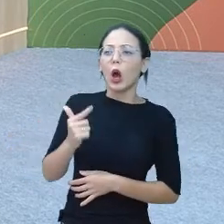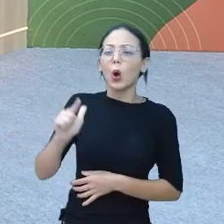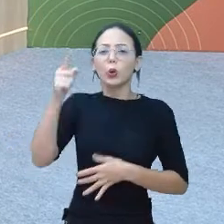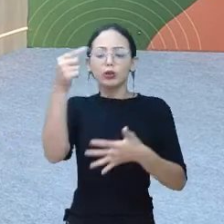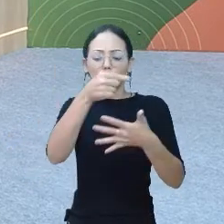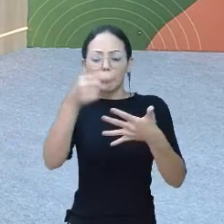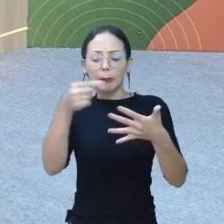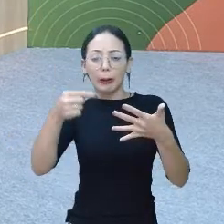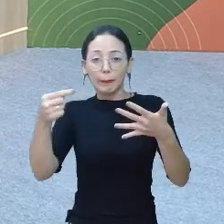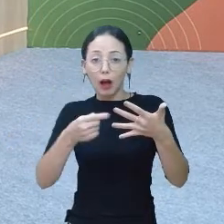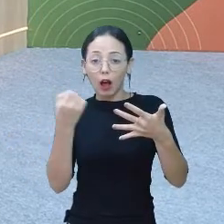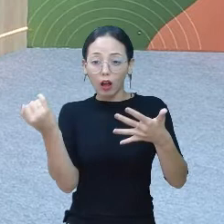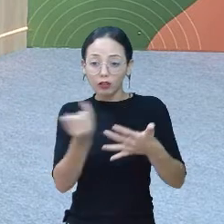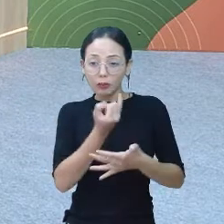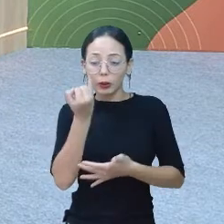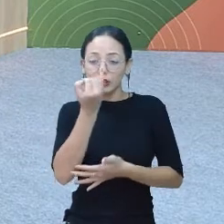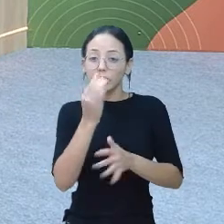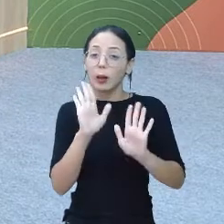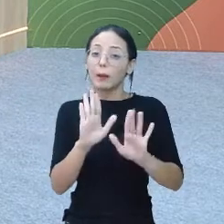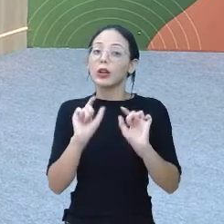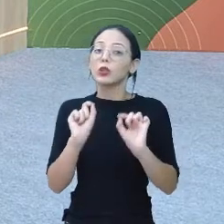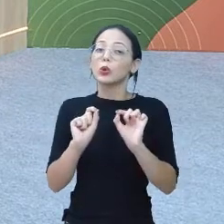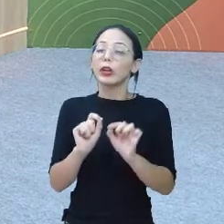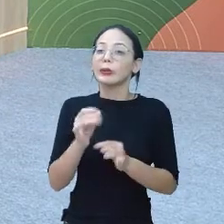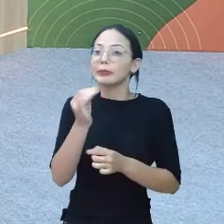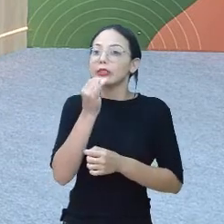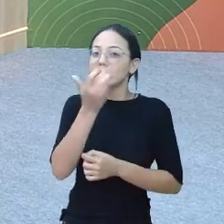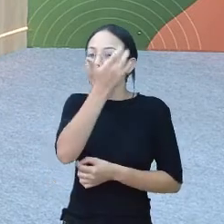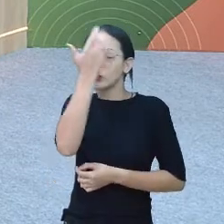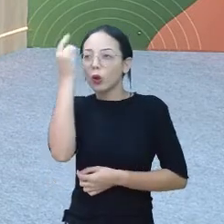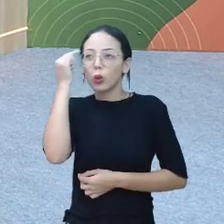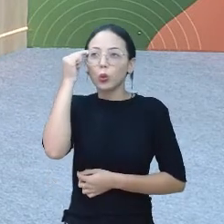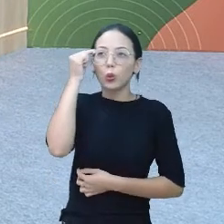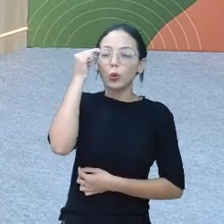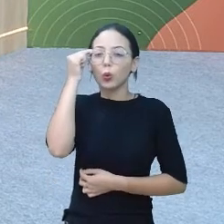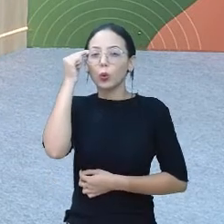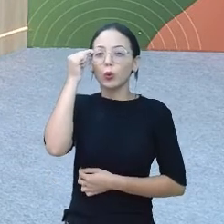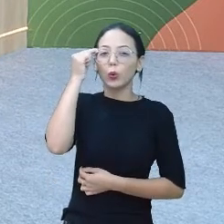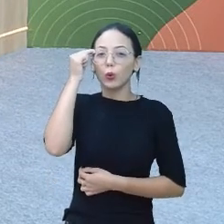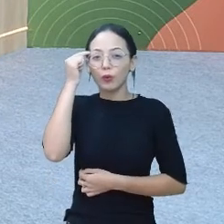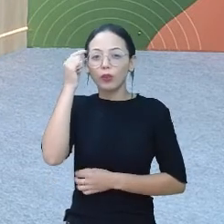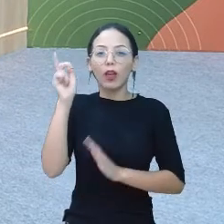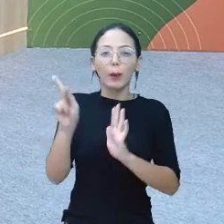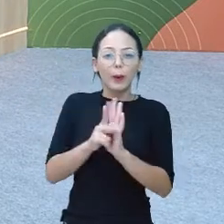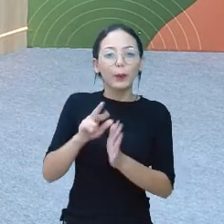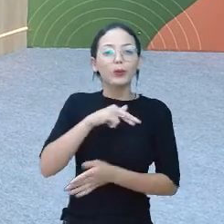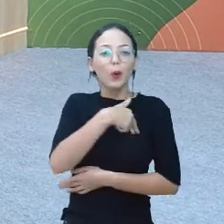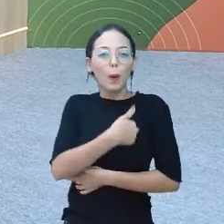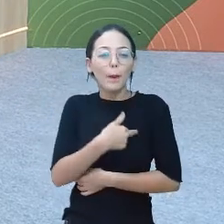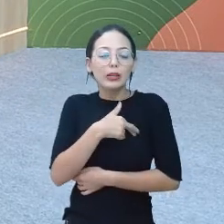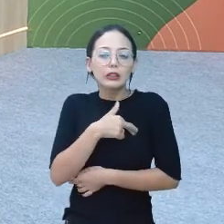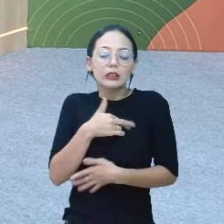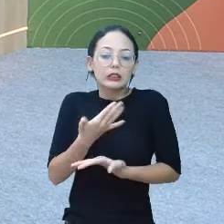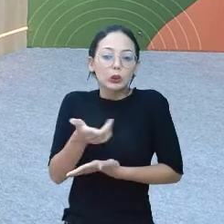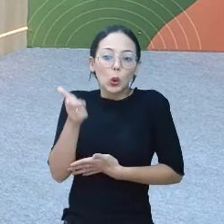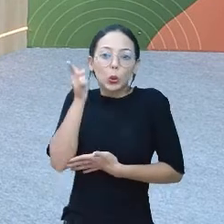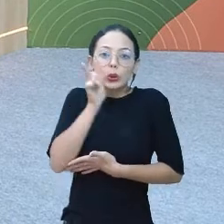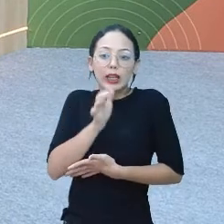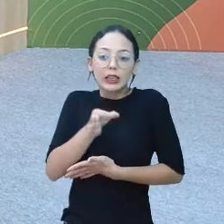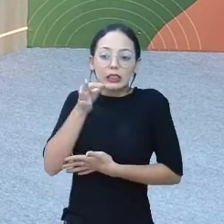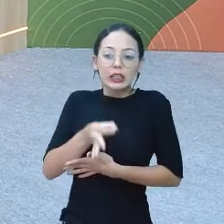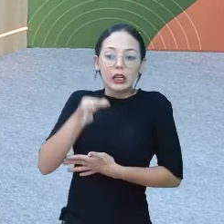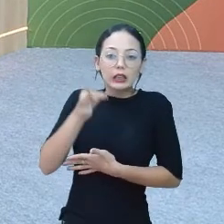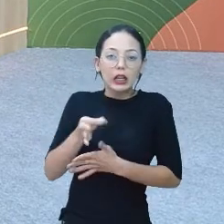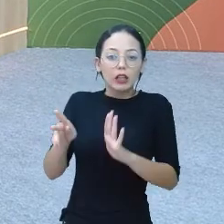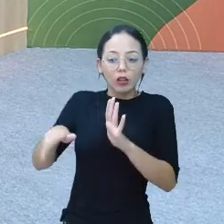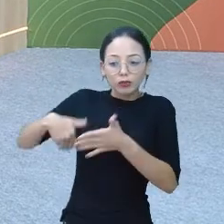mas esse continua sendo um ponto enigmático, vamos dizer assim, do romance, né? A gente não consegue ter certeza do